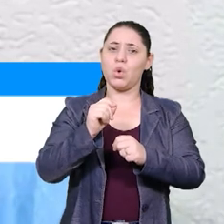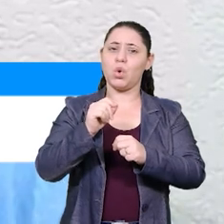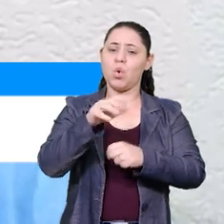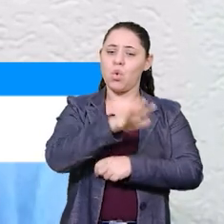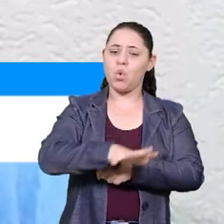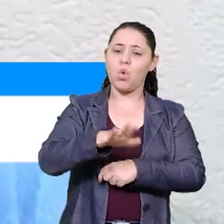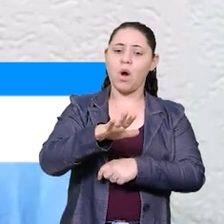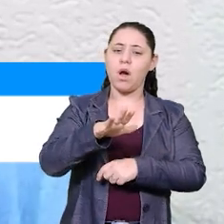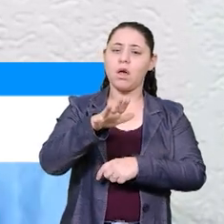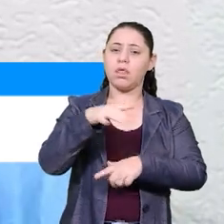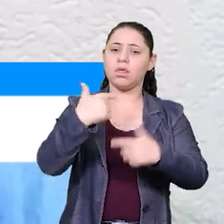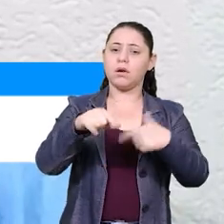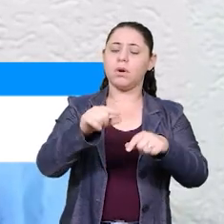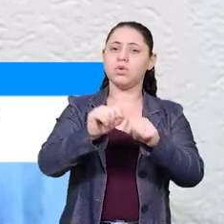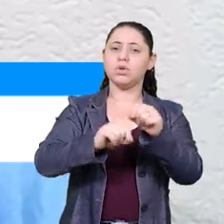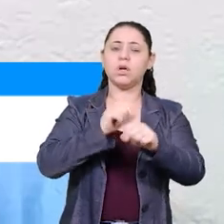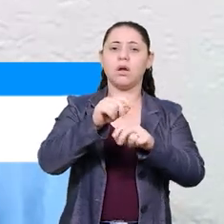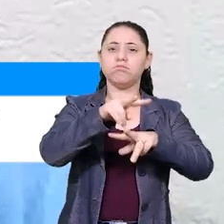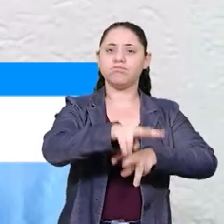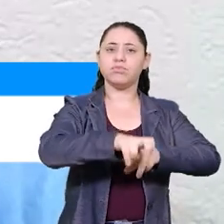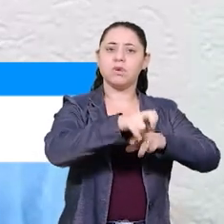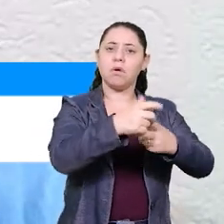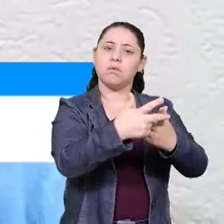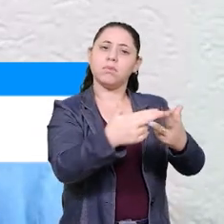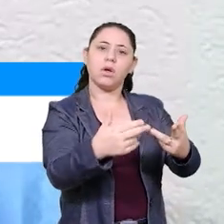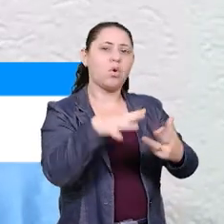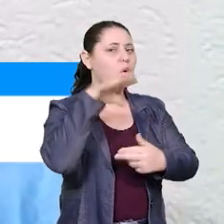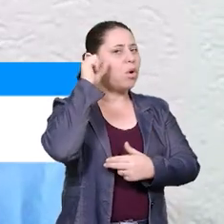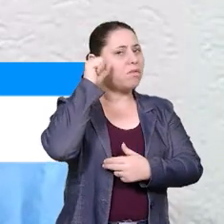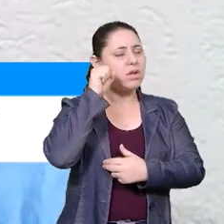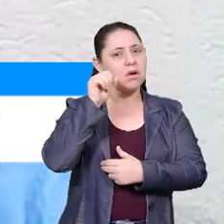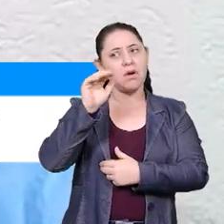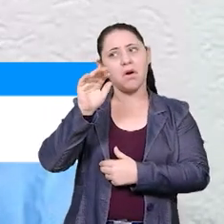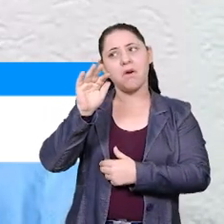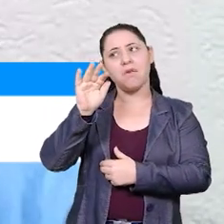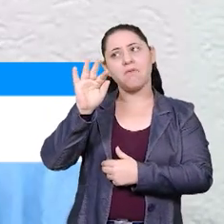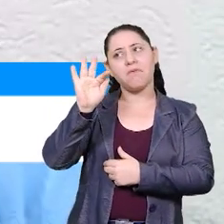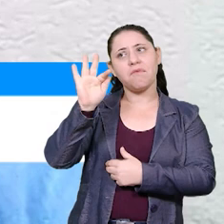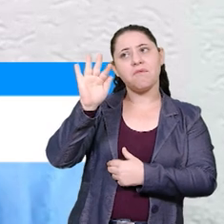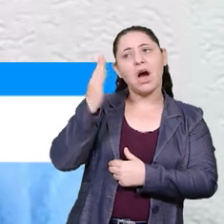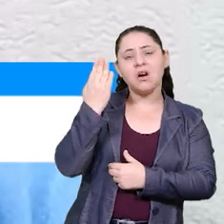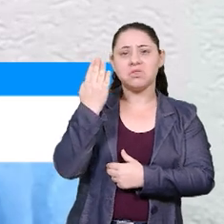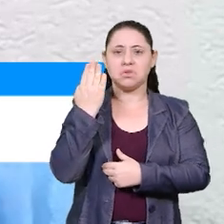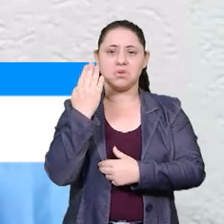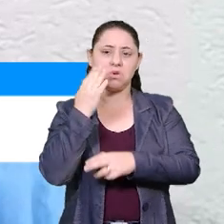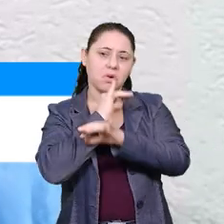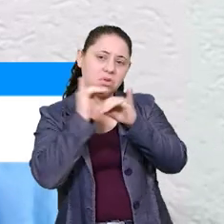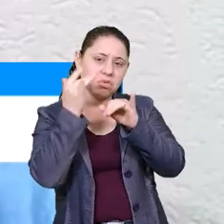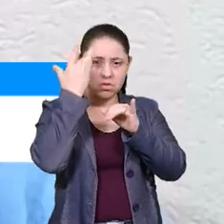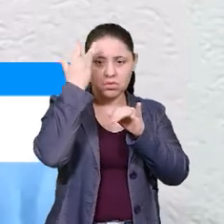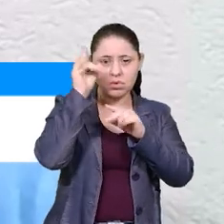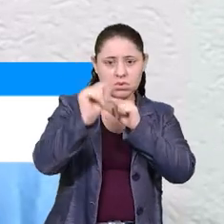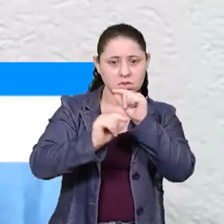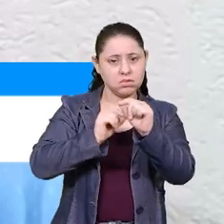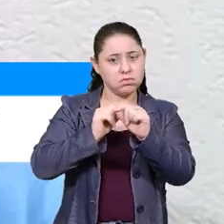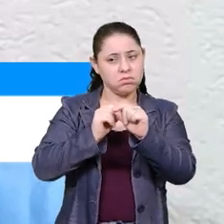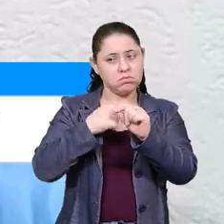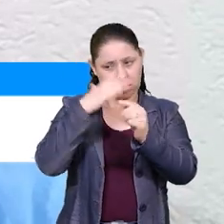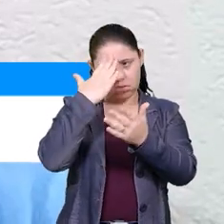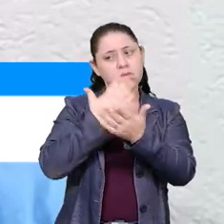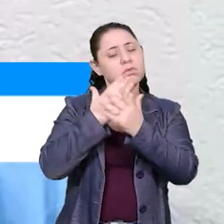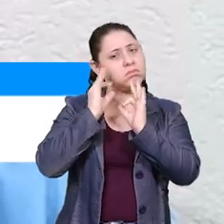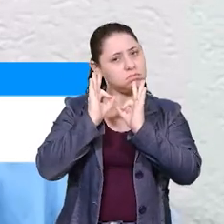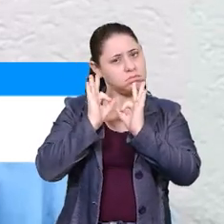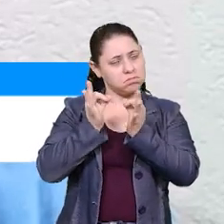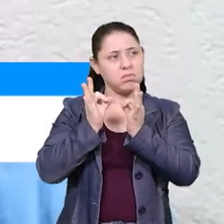e o setor que sustenta esse país de técnico é o setor do agronegócio a gente tem ouvido se é